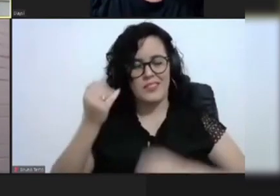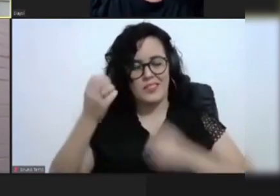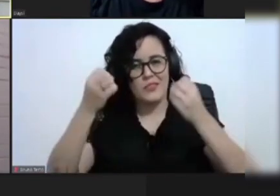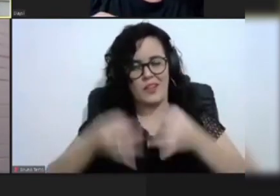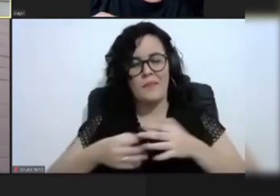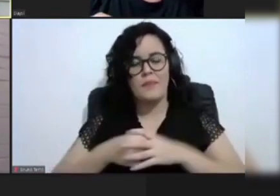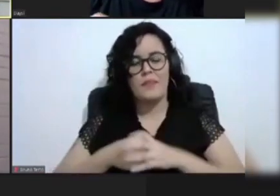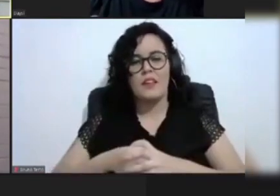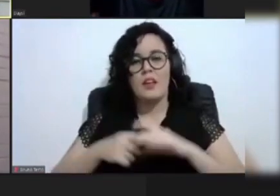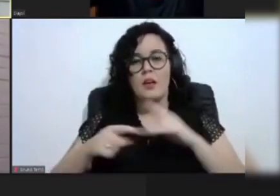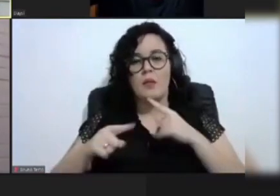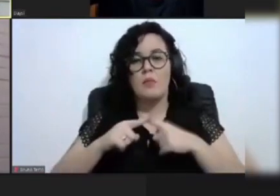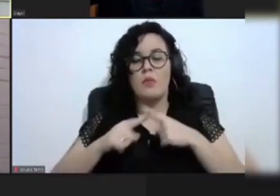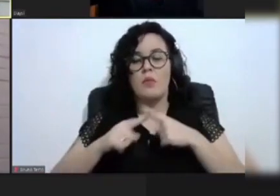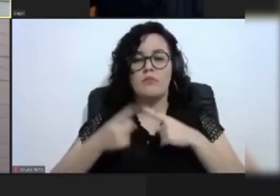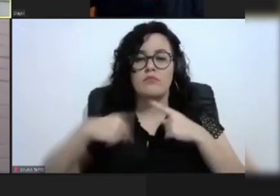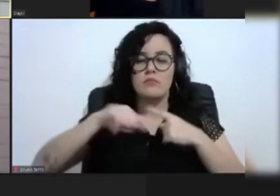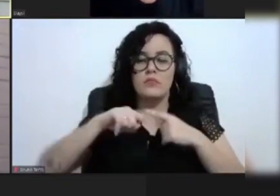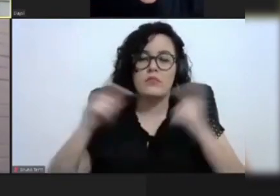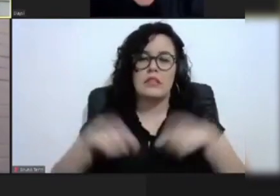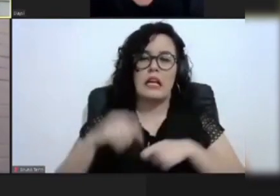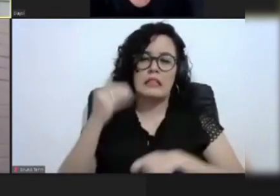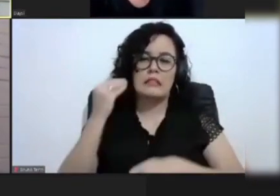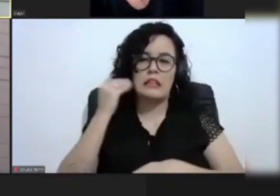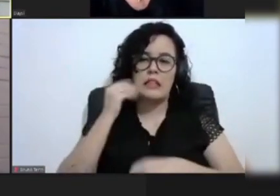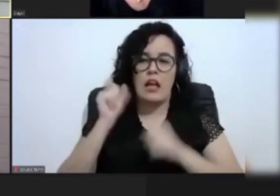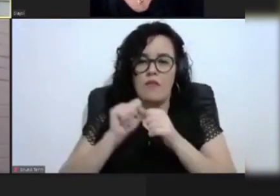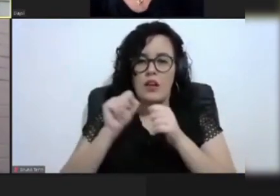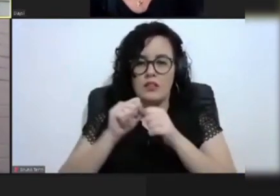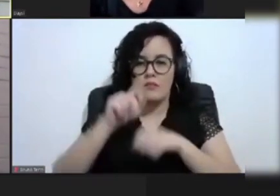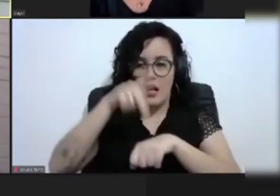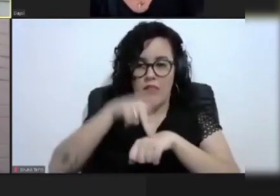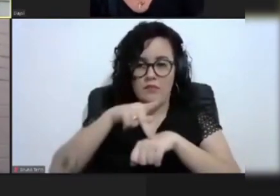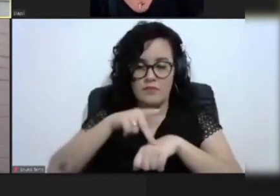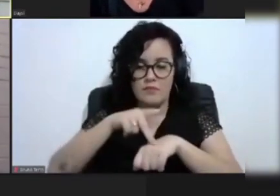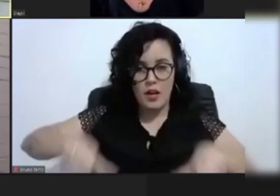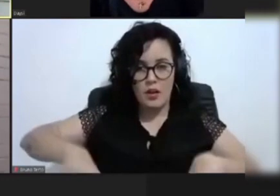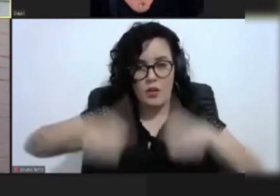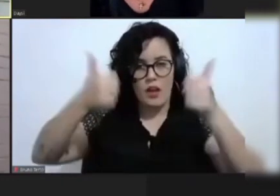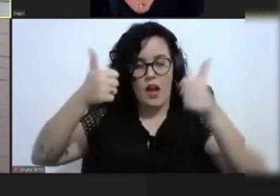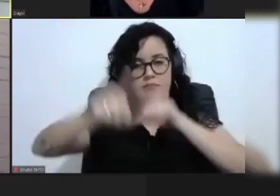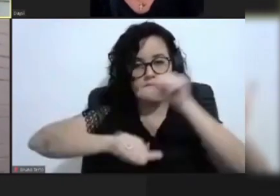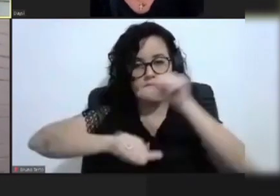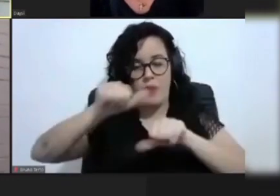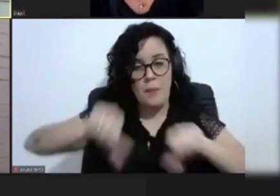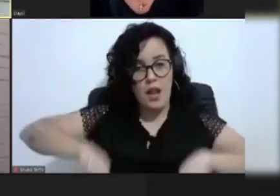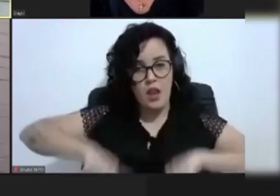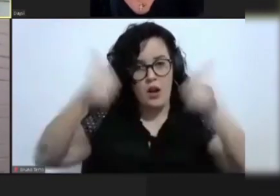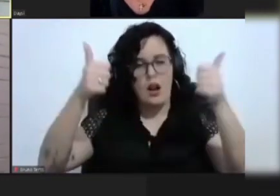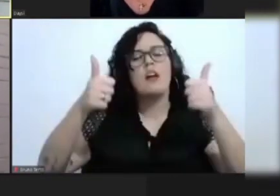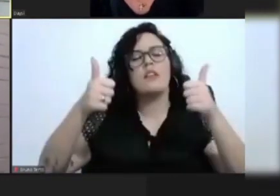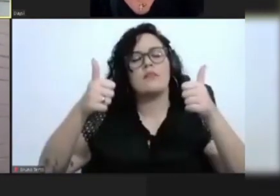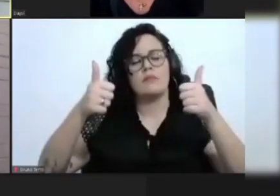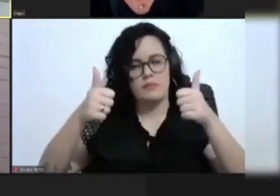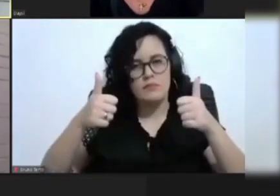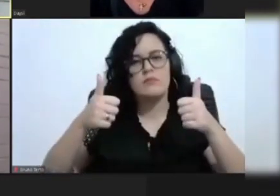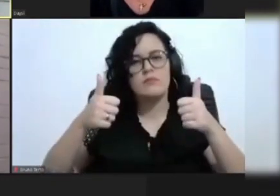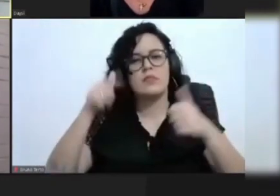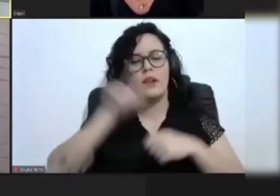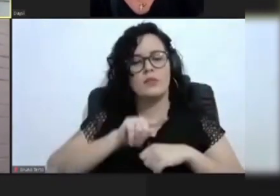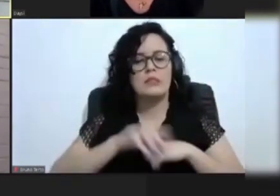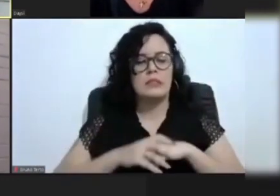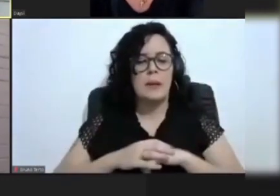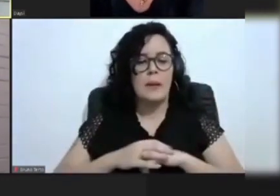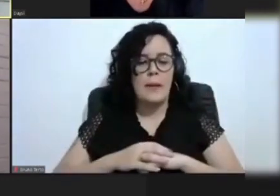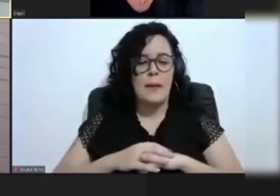é onde a gente pode tentar reconstruir o país, retomar os grandes caminhos que nós estávamos seguindo,